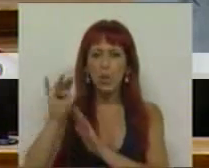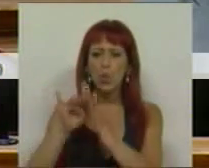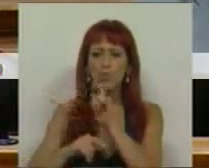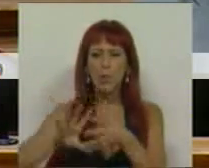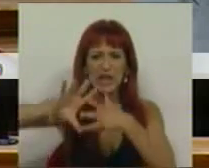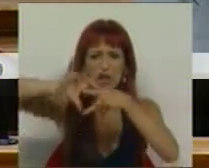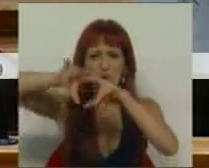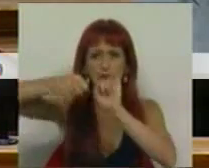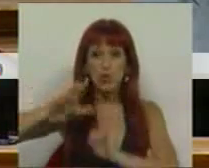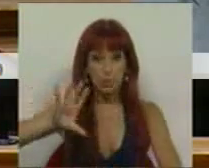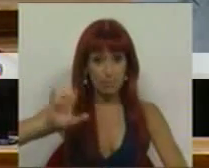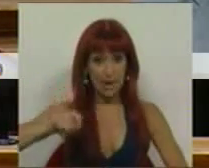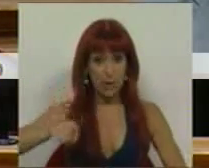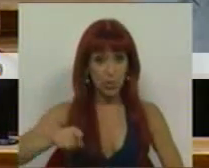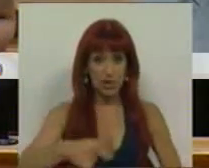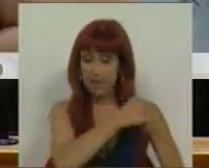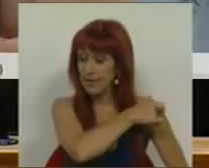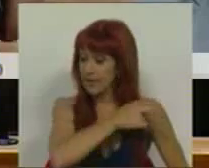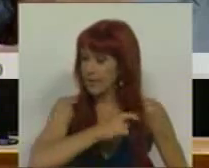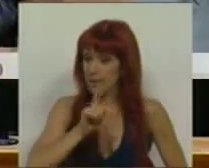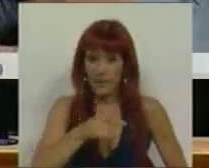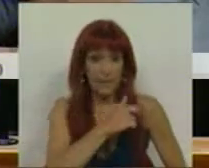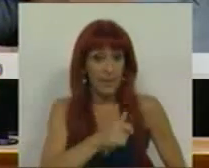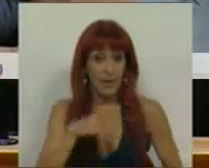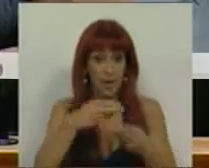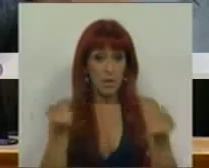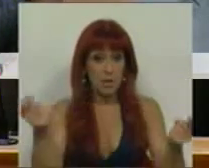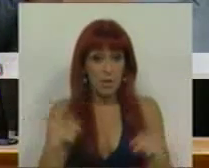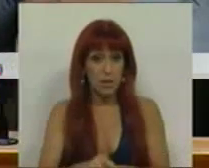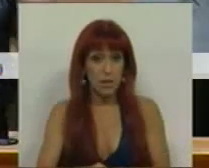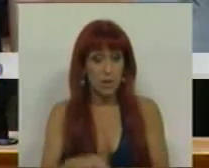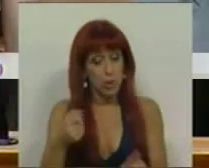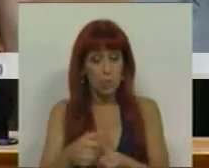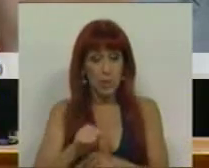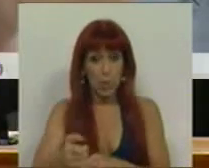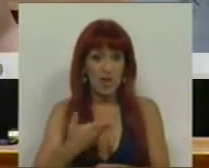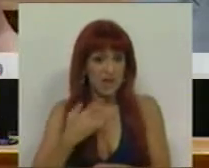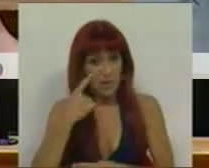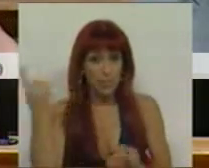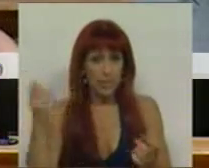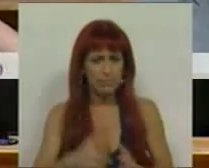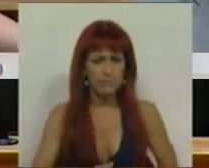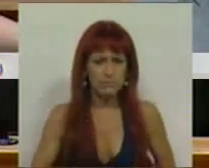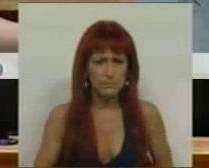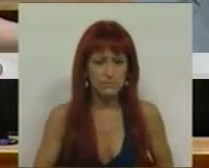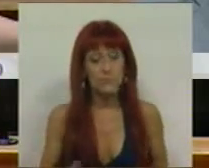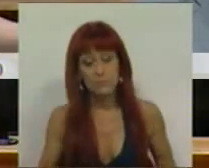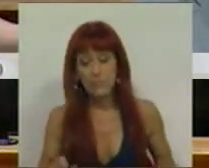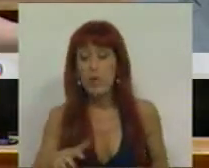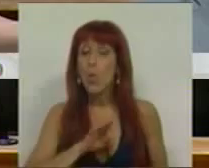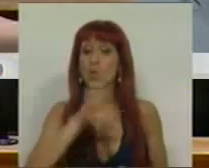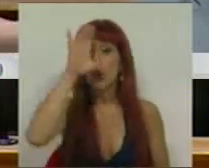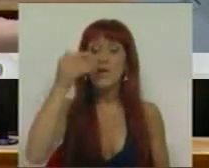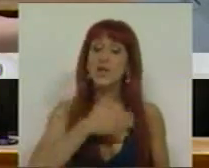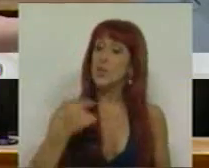programa de destruição do país em nome da resolução do combate à dívida pública. E, portanto, quando o Sr.